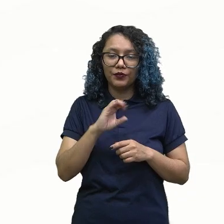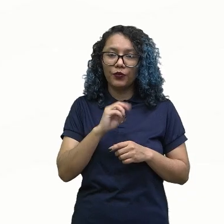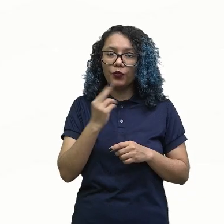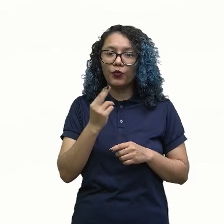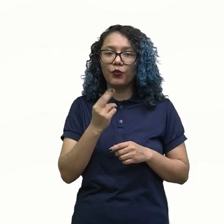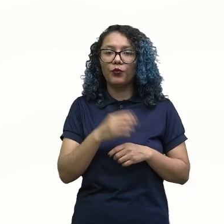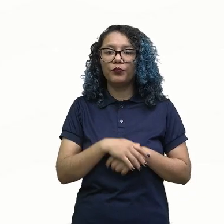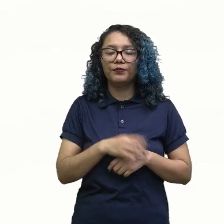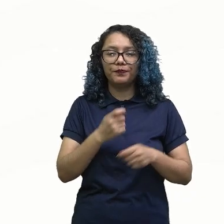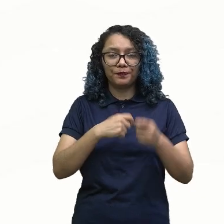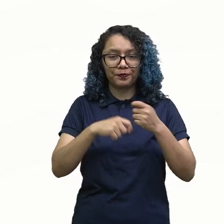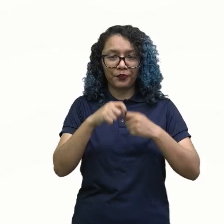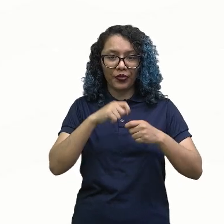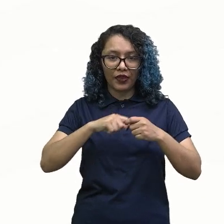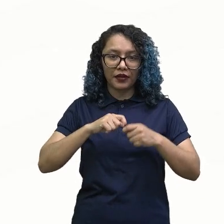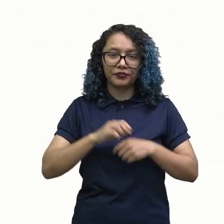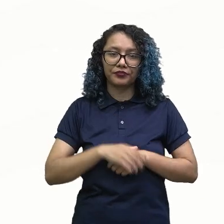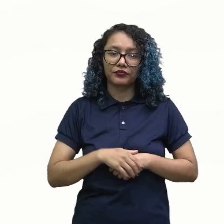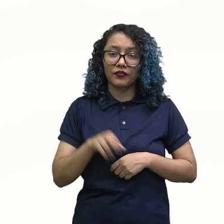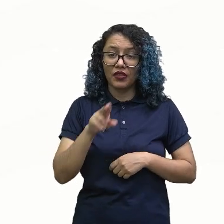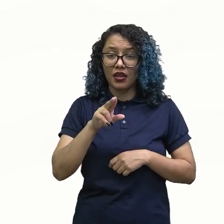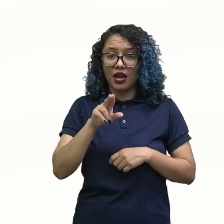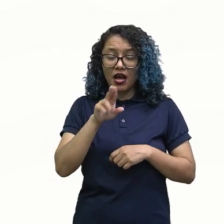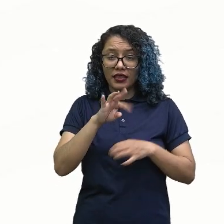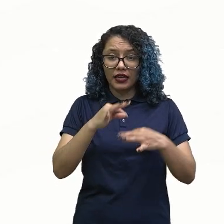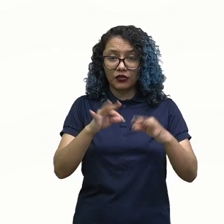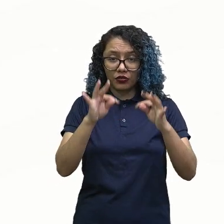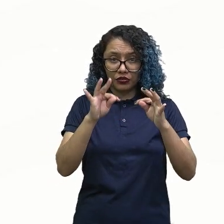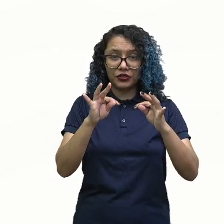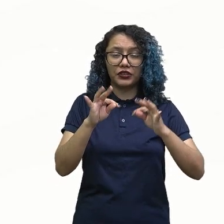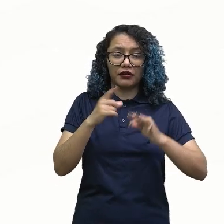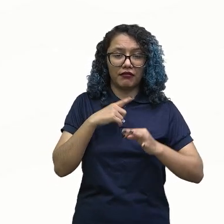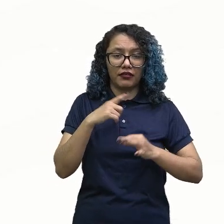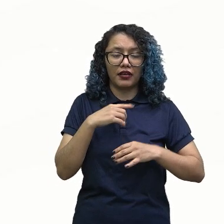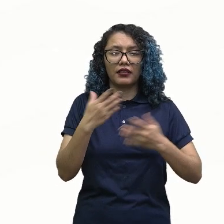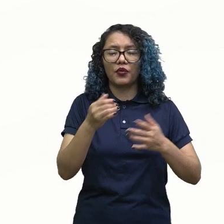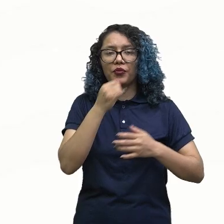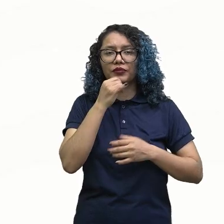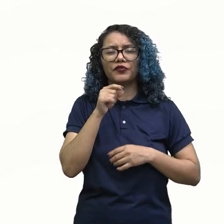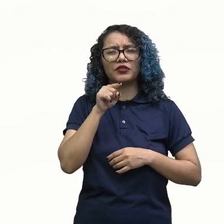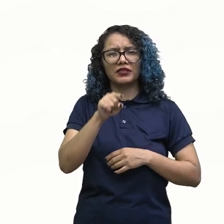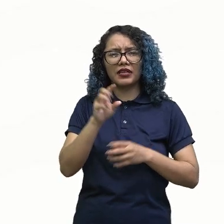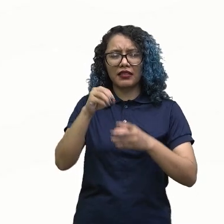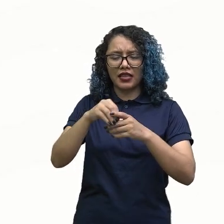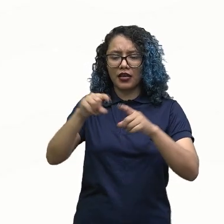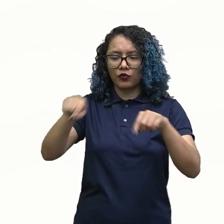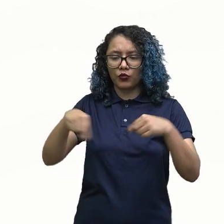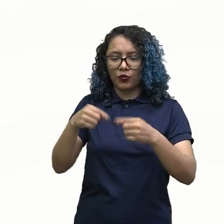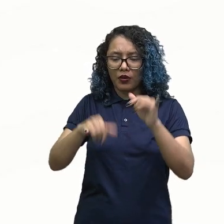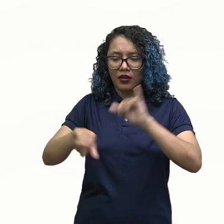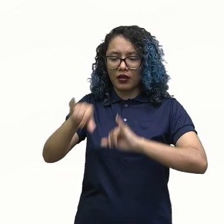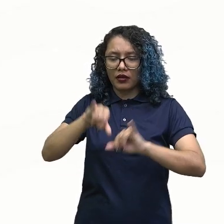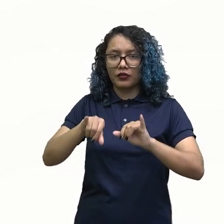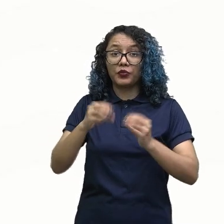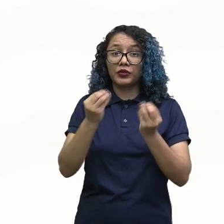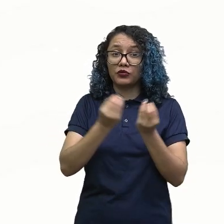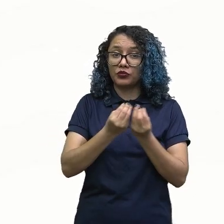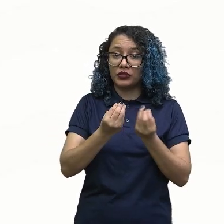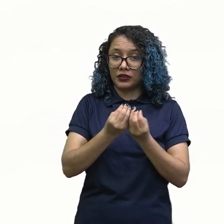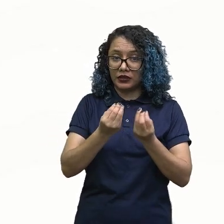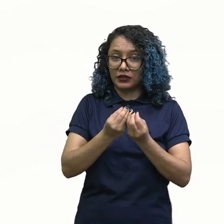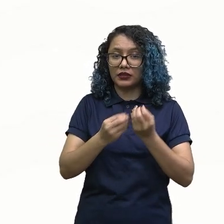tecnologia disponível. Então, você está no laboratório, utilizou alguma